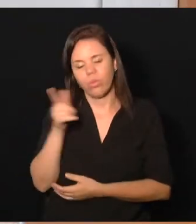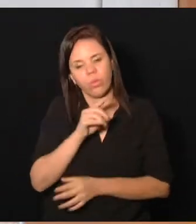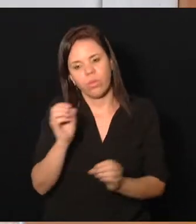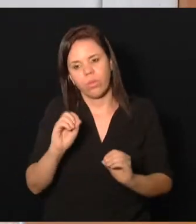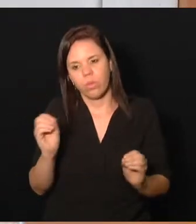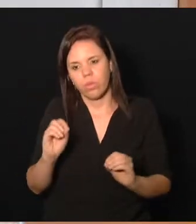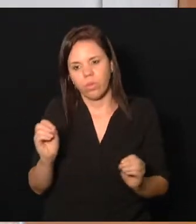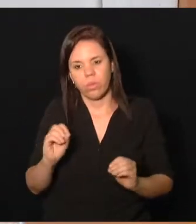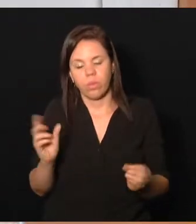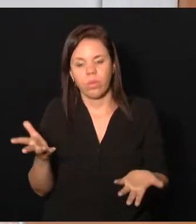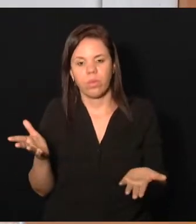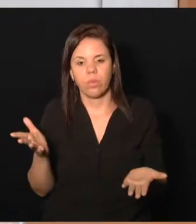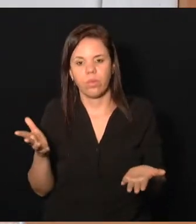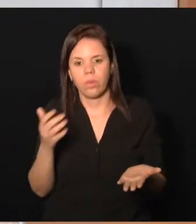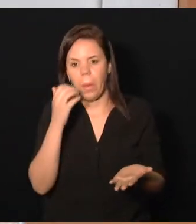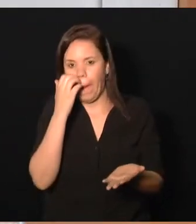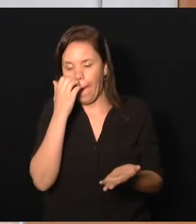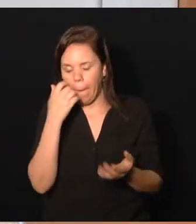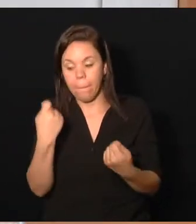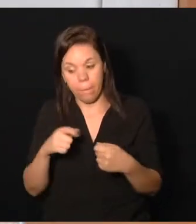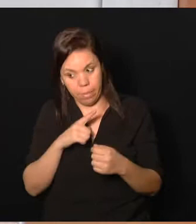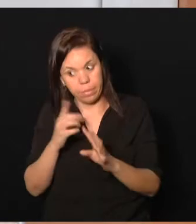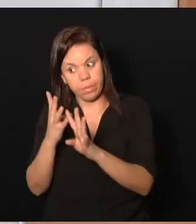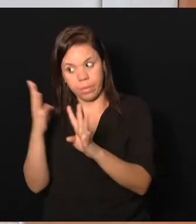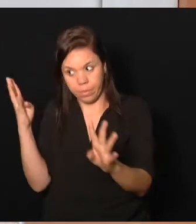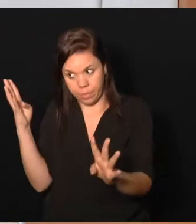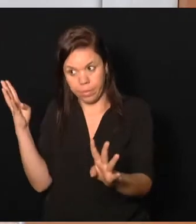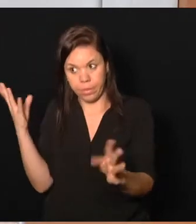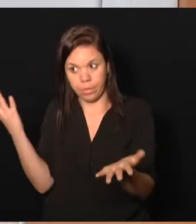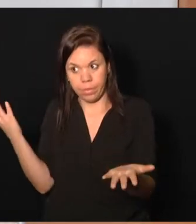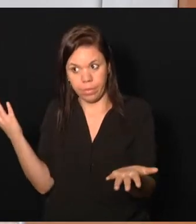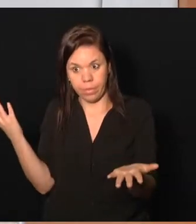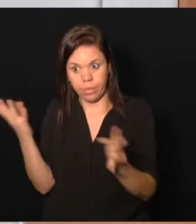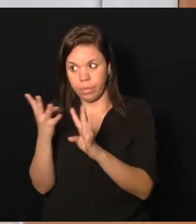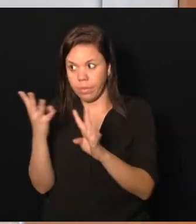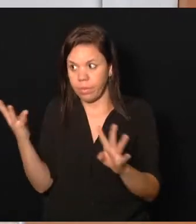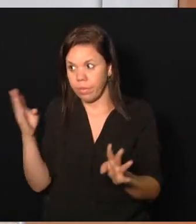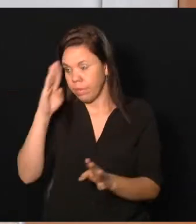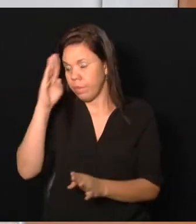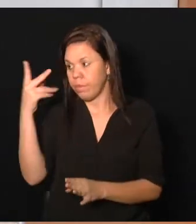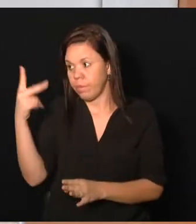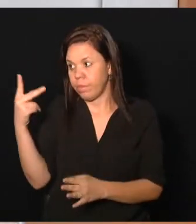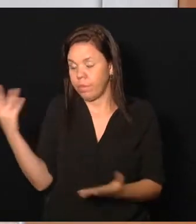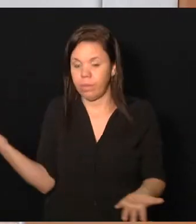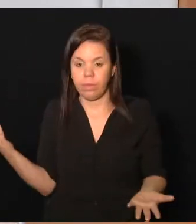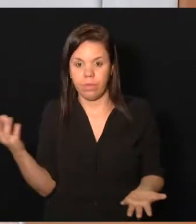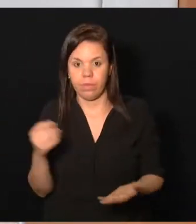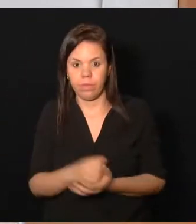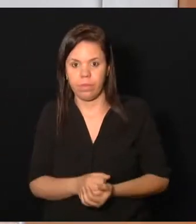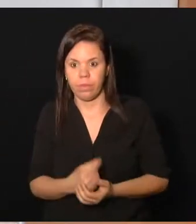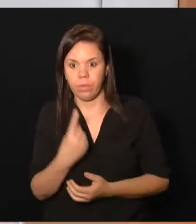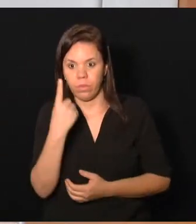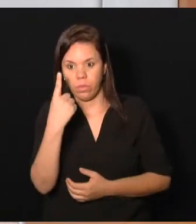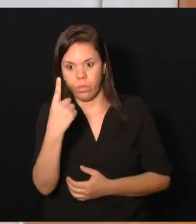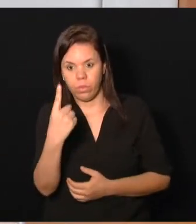ter fila preferencial. Fila preferencial. Um